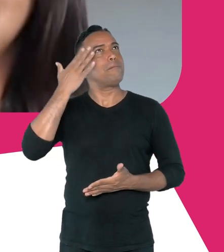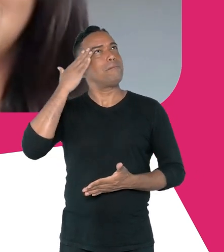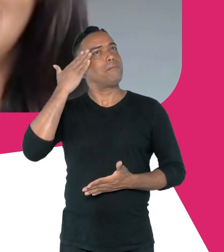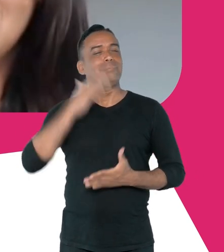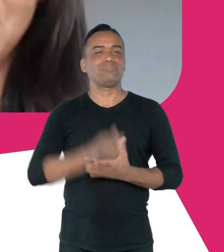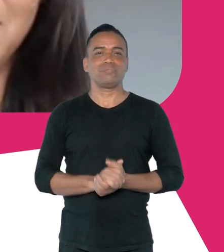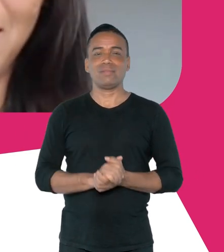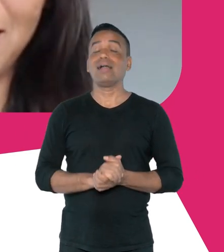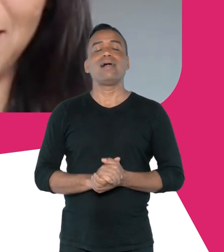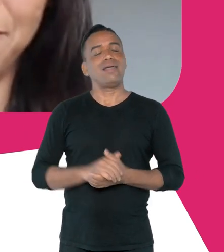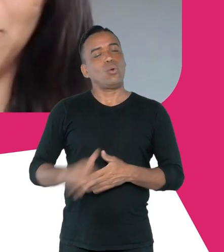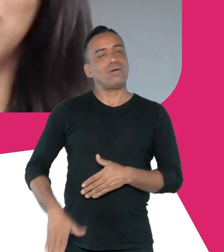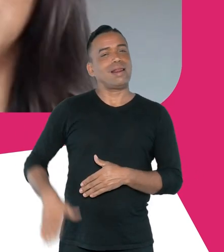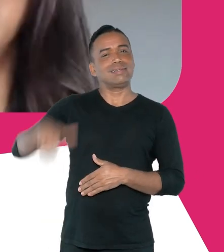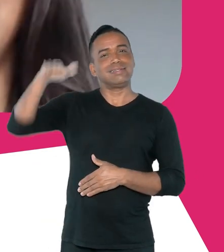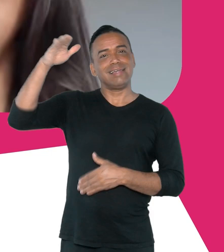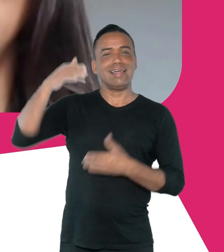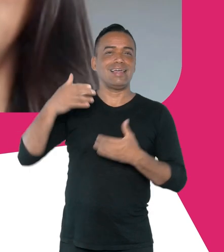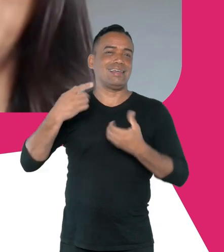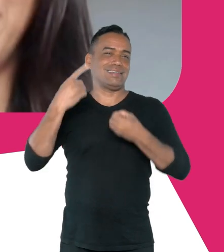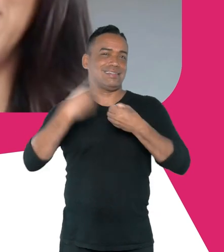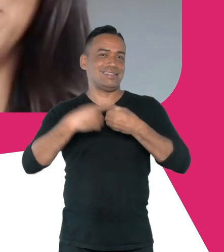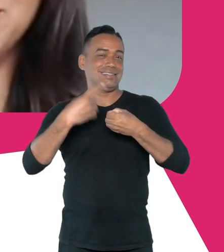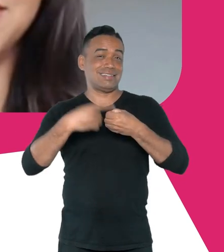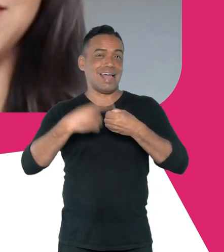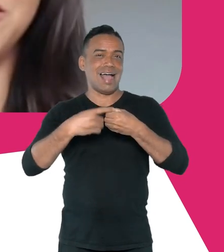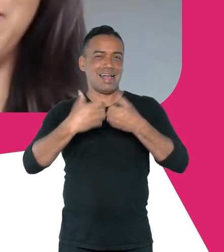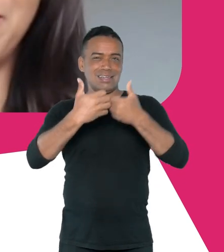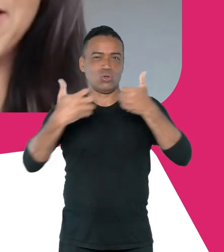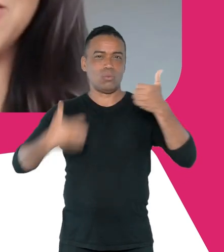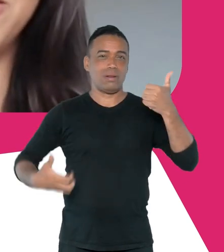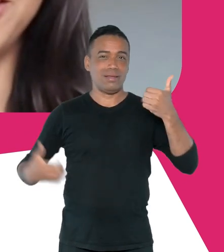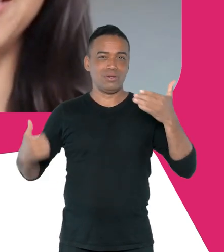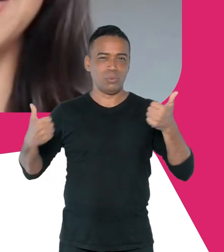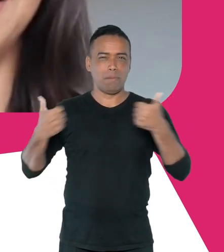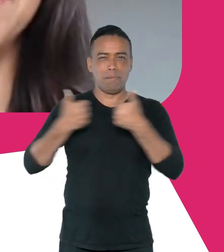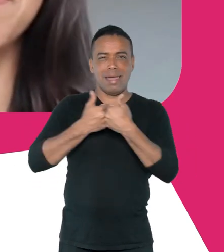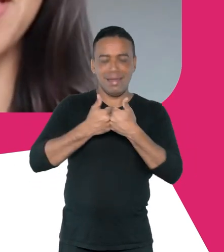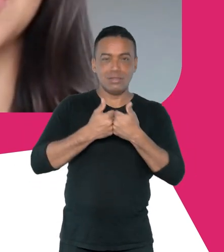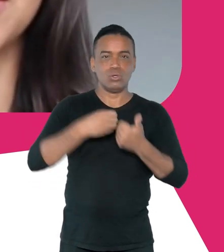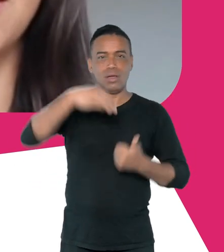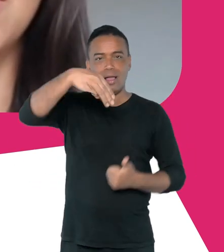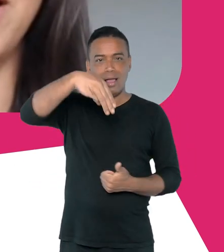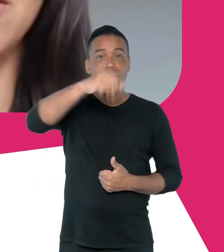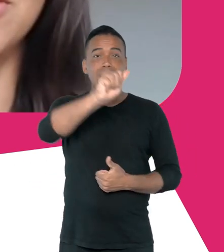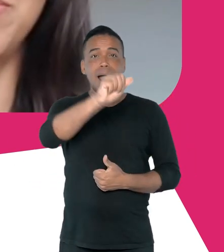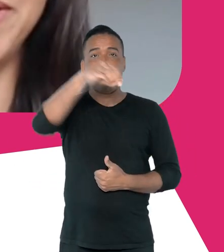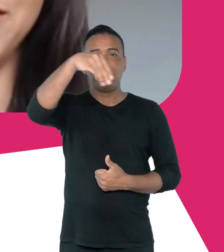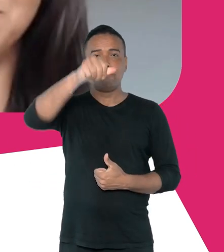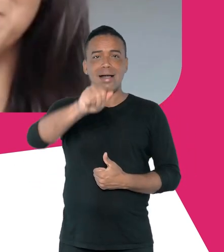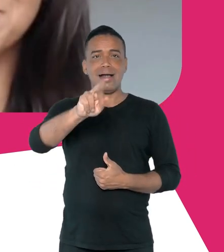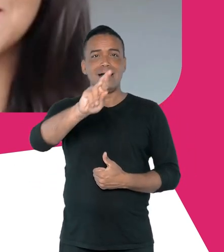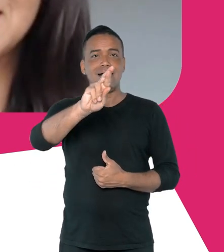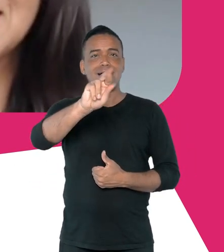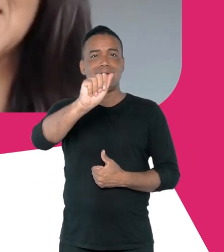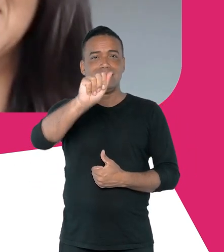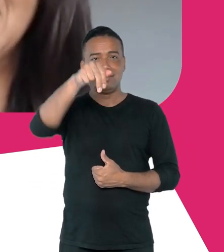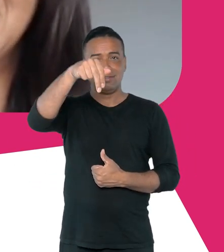cresci numa cidade que é num distrito de Ouro Preto, que se chama Amarantina, né? É a zona rural de Ouro